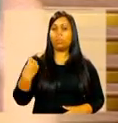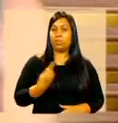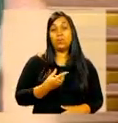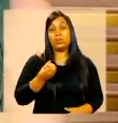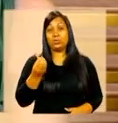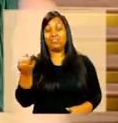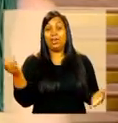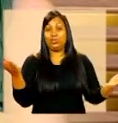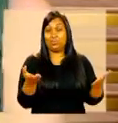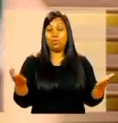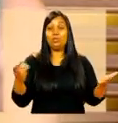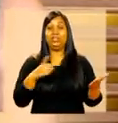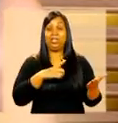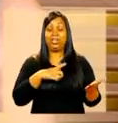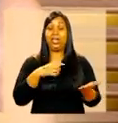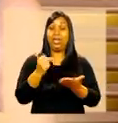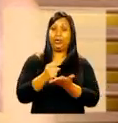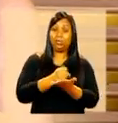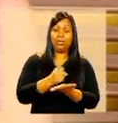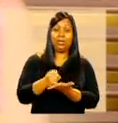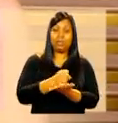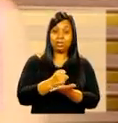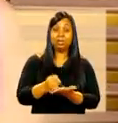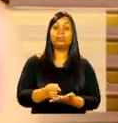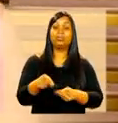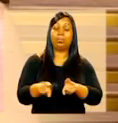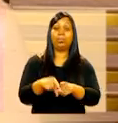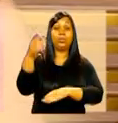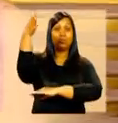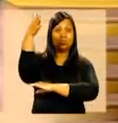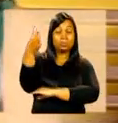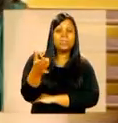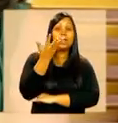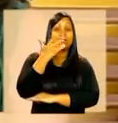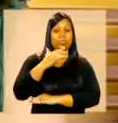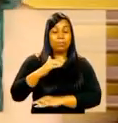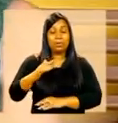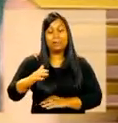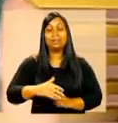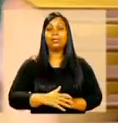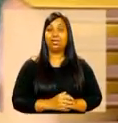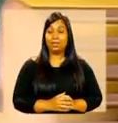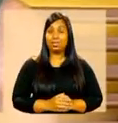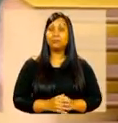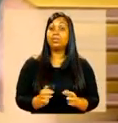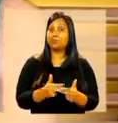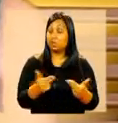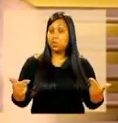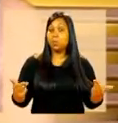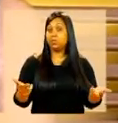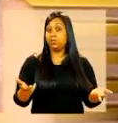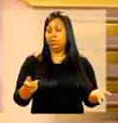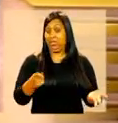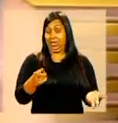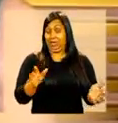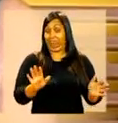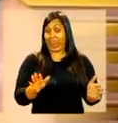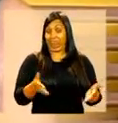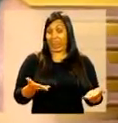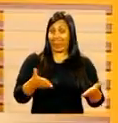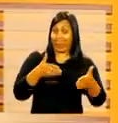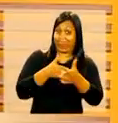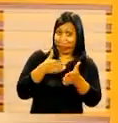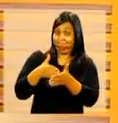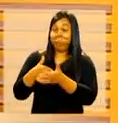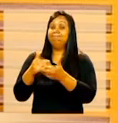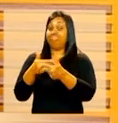gente viaja, hoje existe autorização de hospedagem para criança, que são coisas assim que você pode se esbarrar